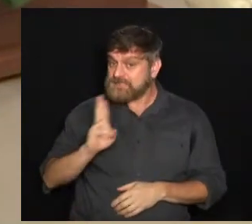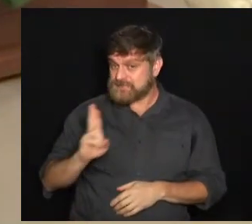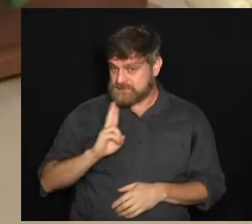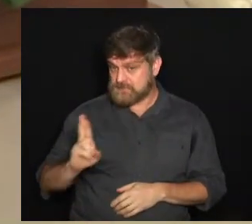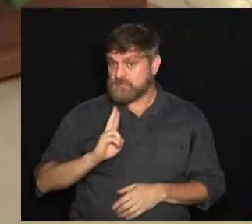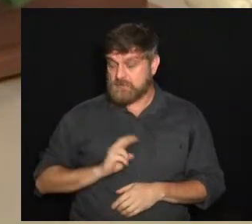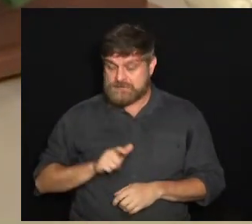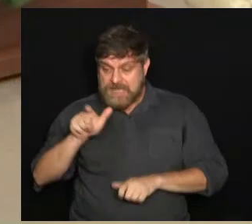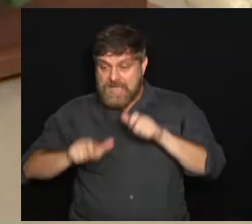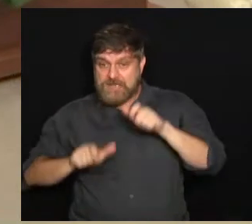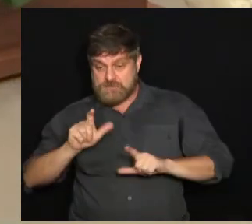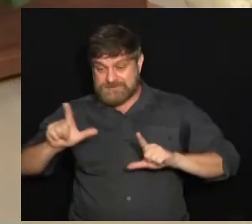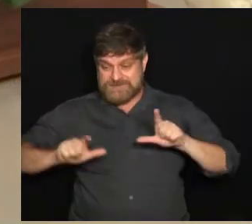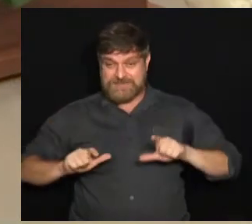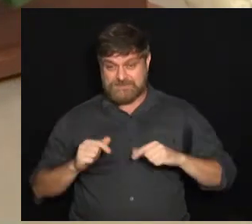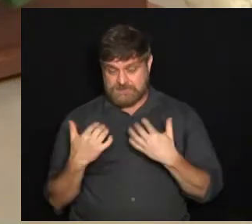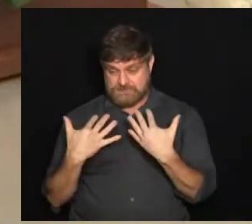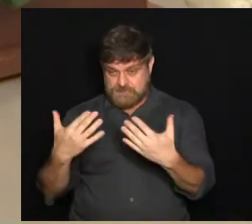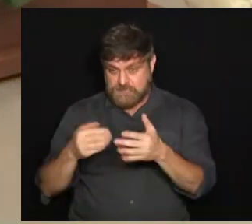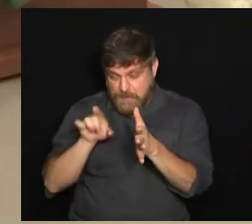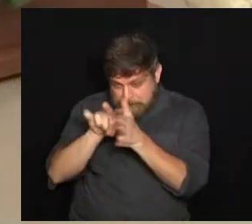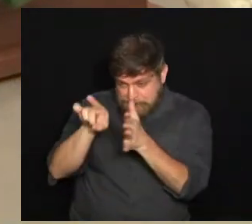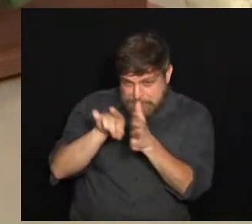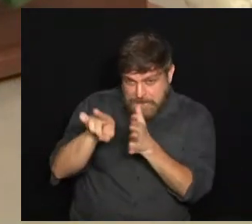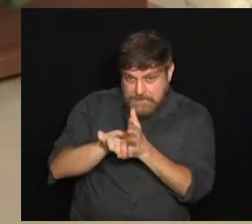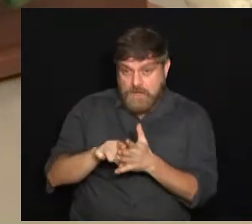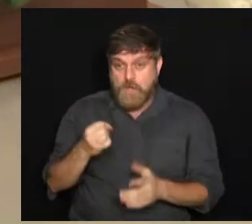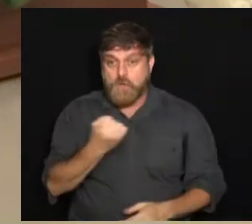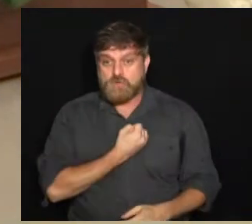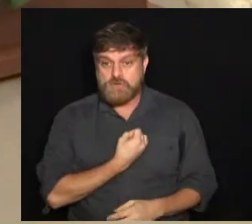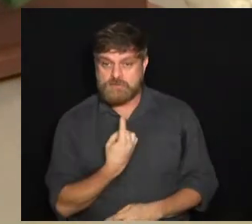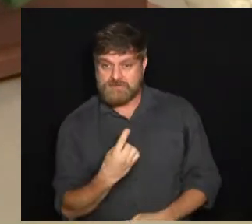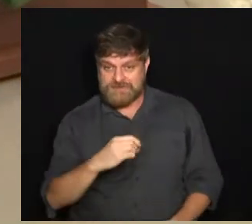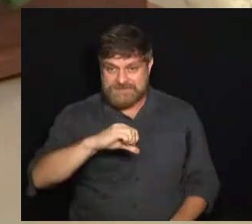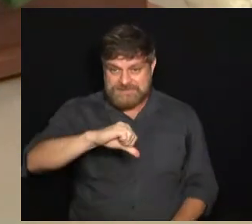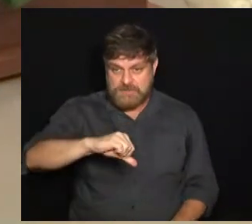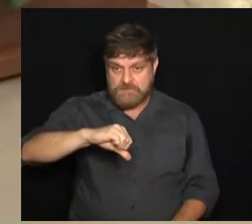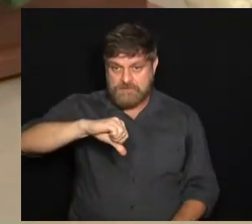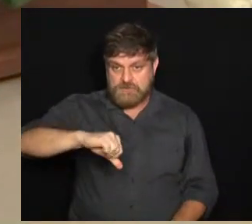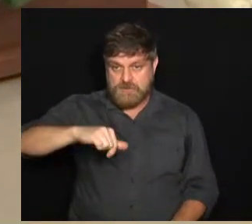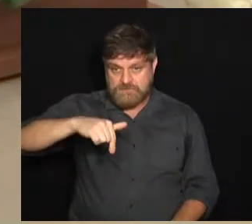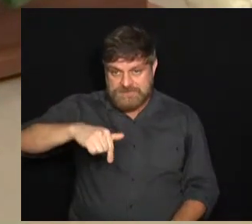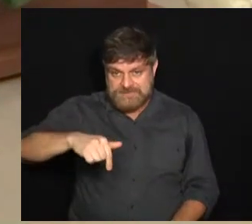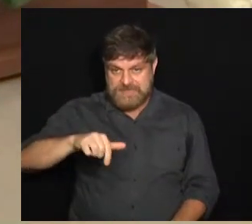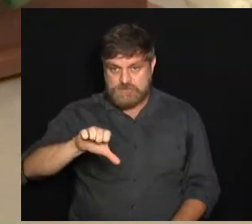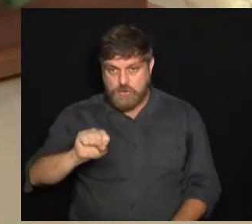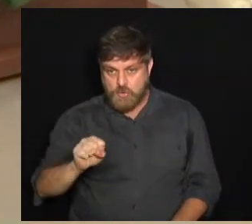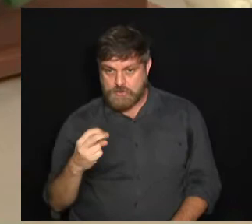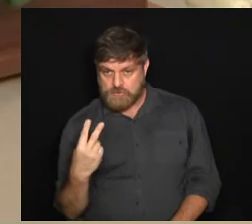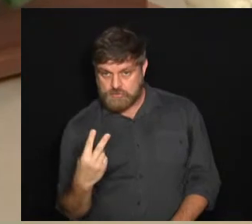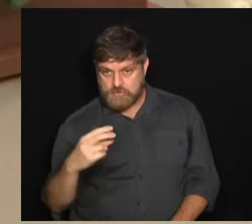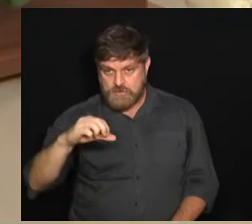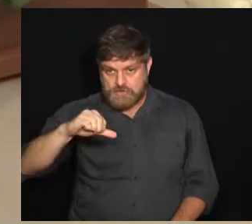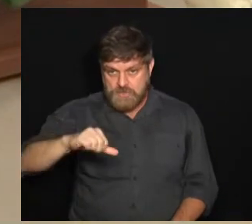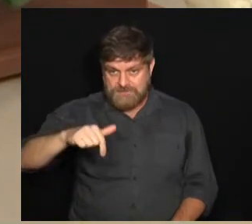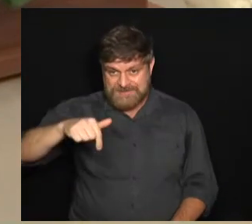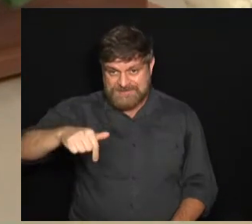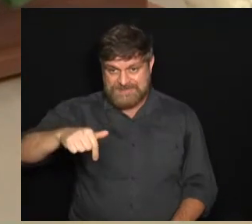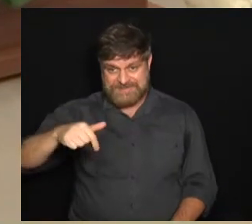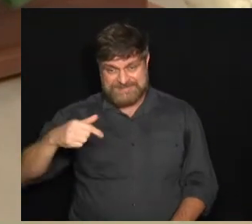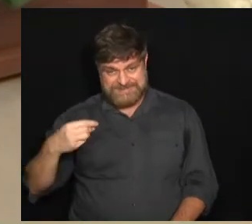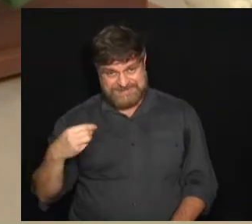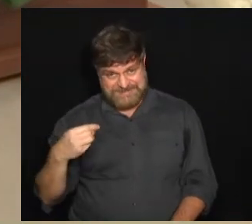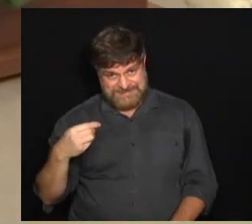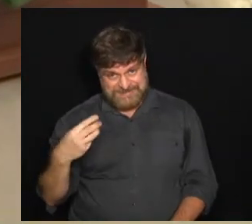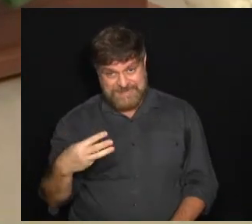perguntas dos telespectadores. Então anote aí, o nosso número é o 19 97829 3776. A